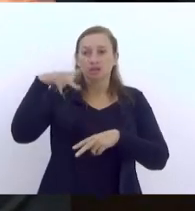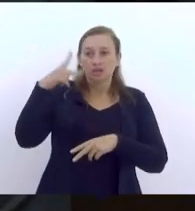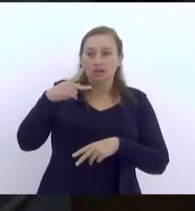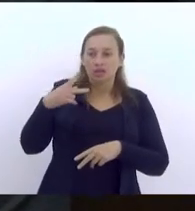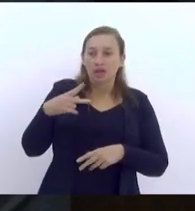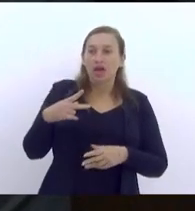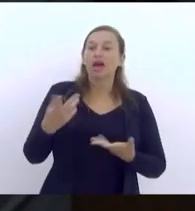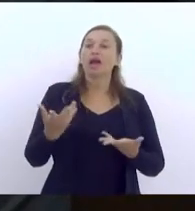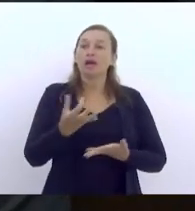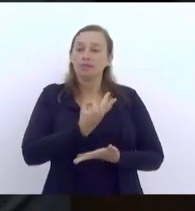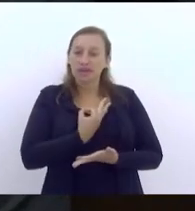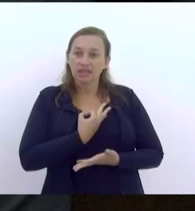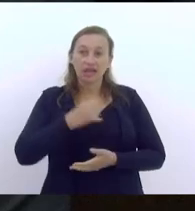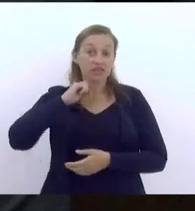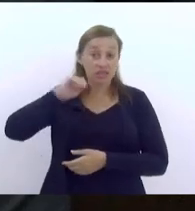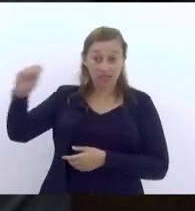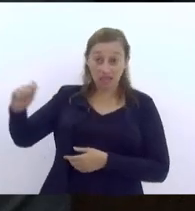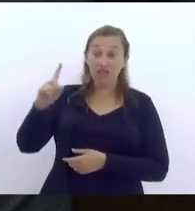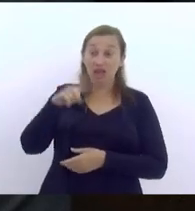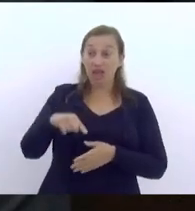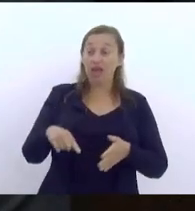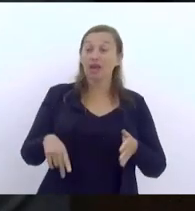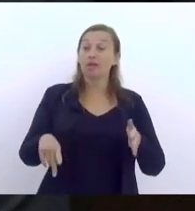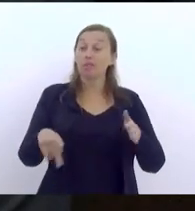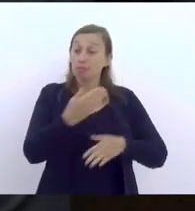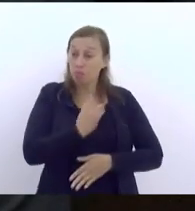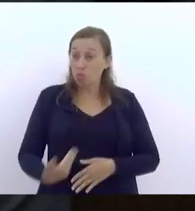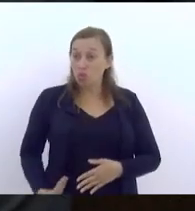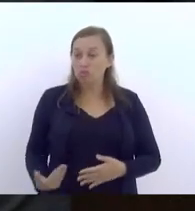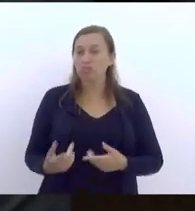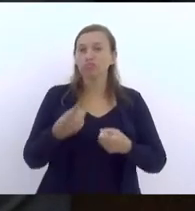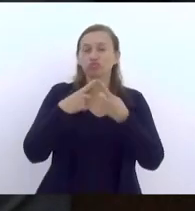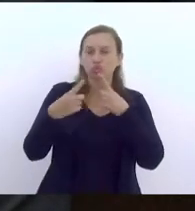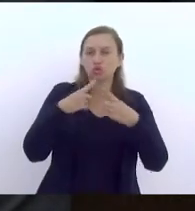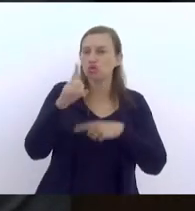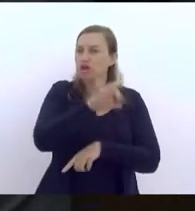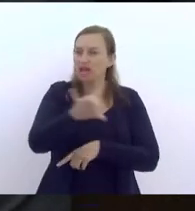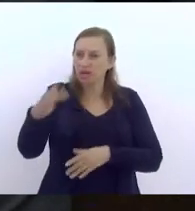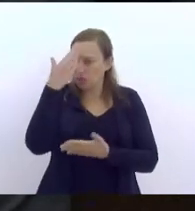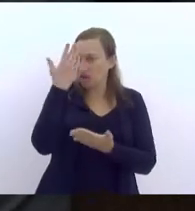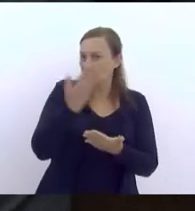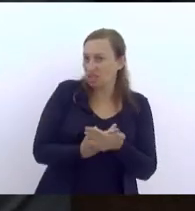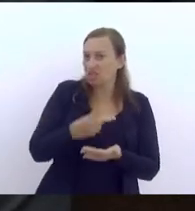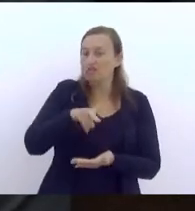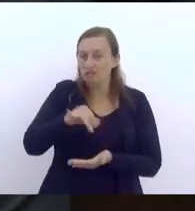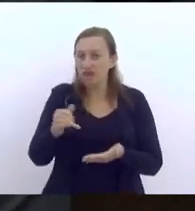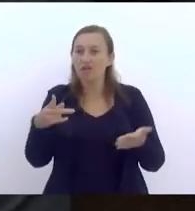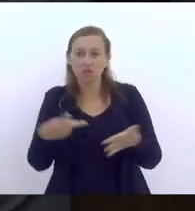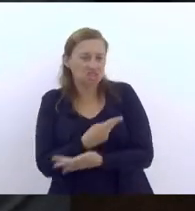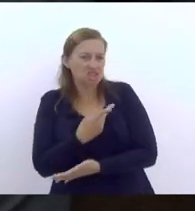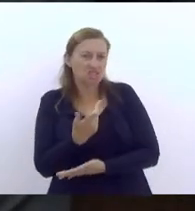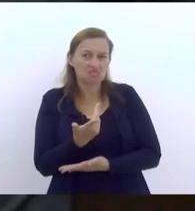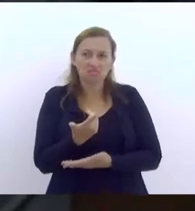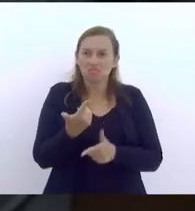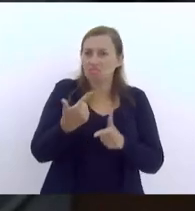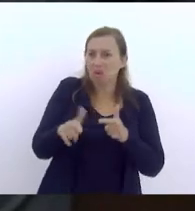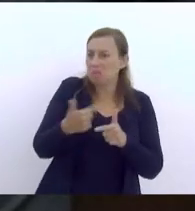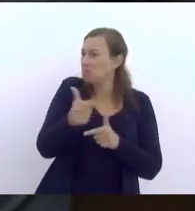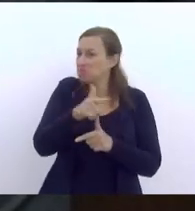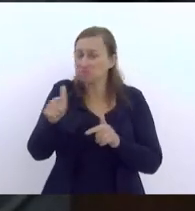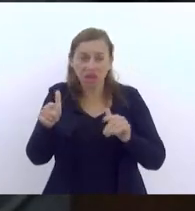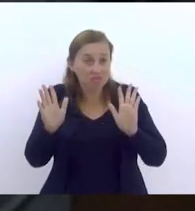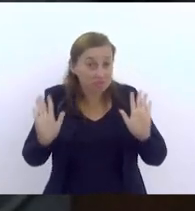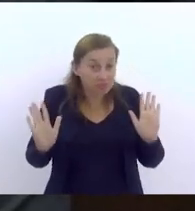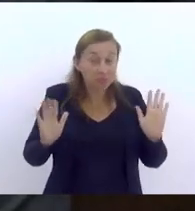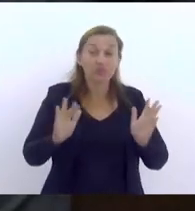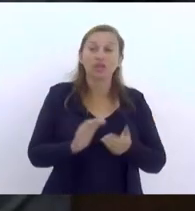pública. Então, o debate, aí a partir do que cada um acredita, vai ocorrer, não tem como fugir nisso.